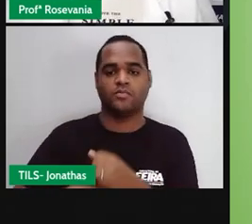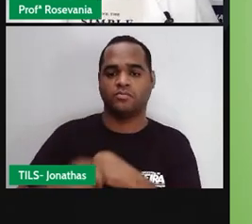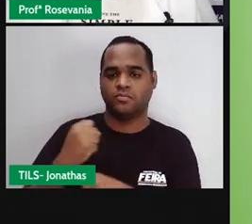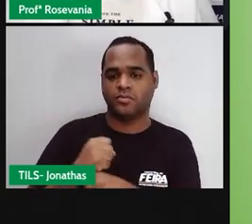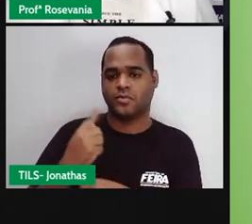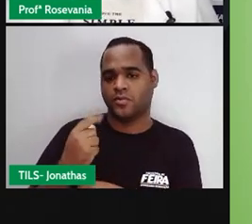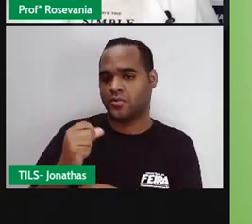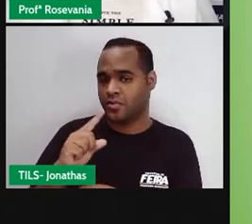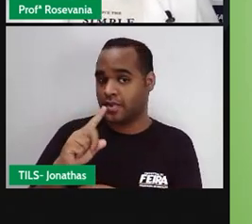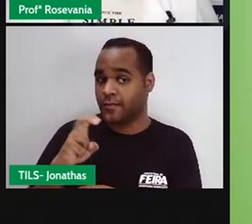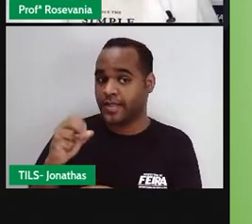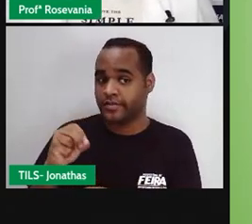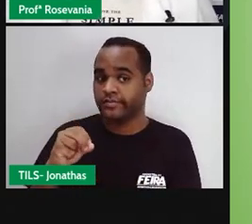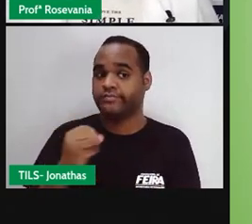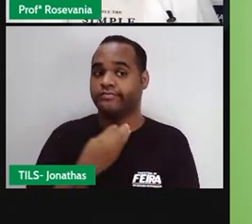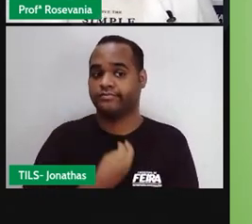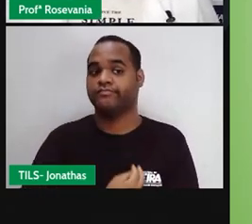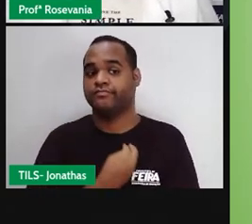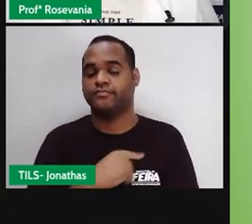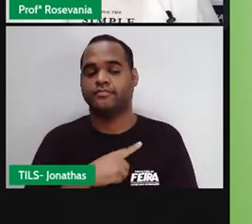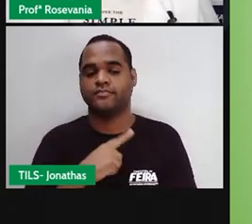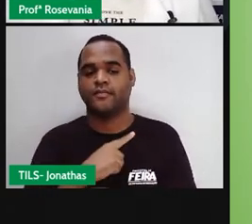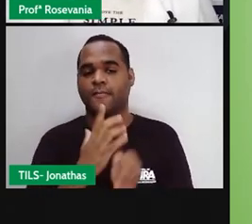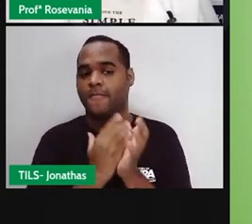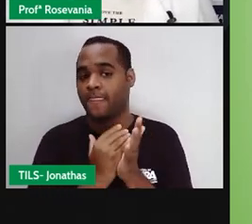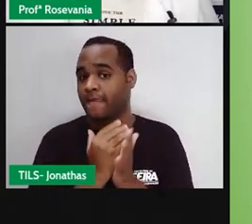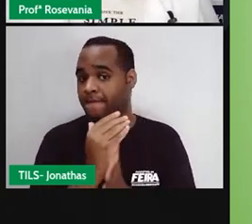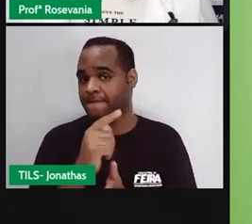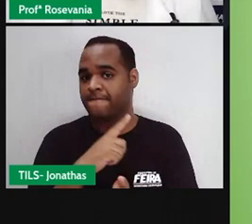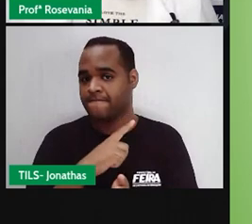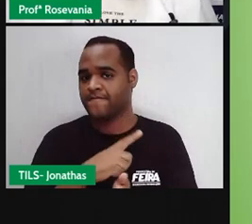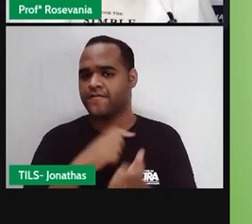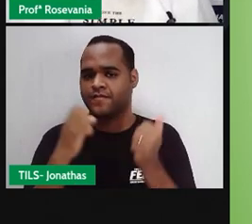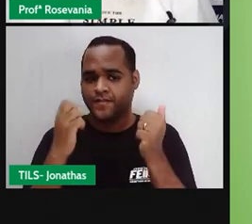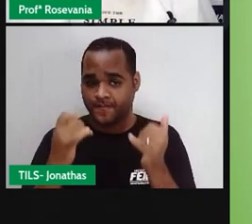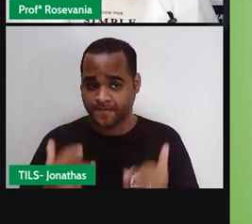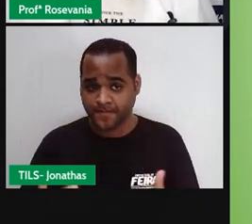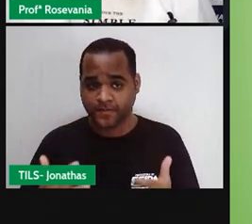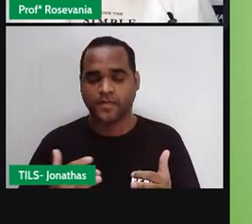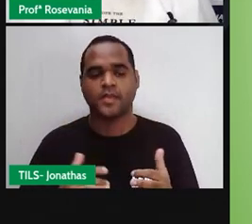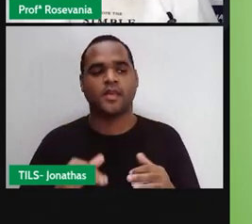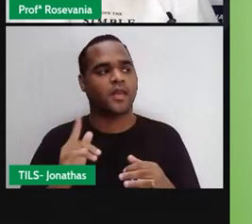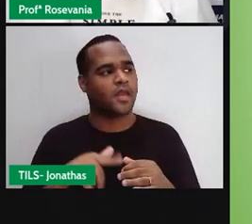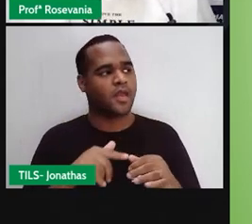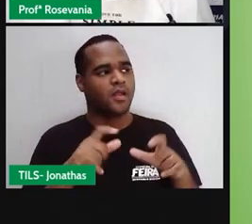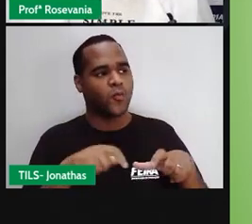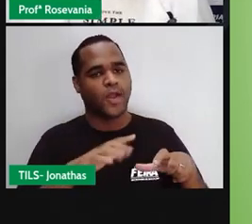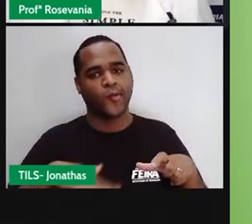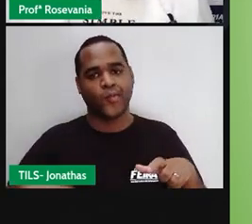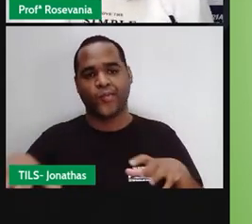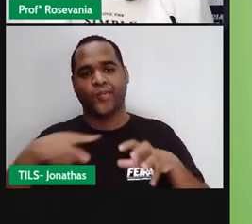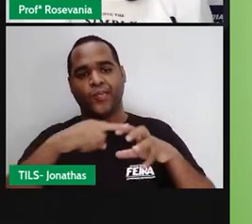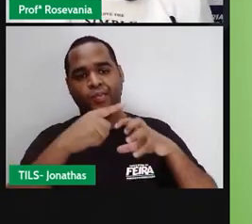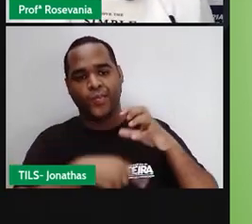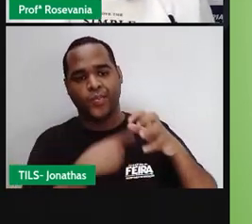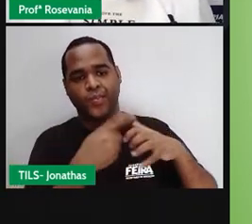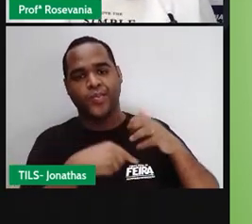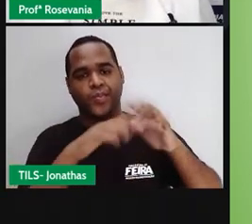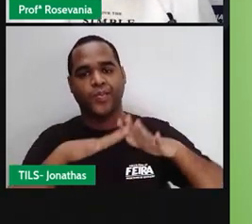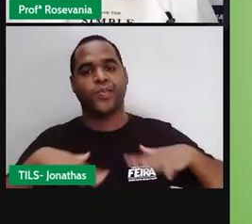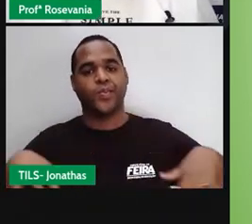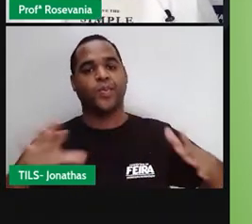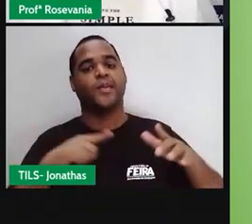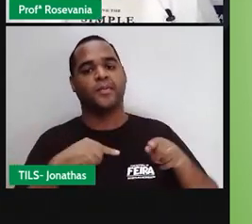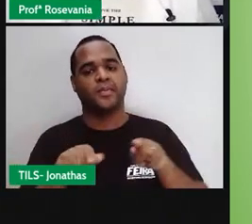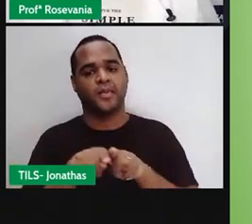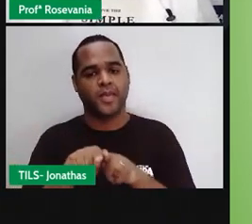após 1950. A atividade industrial se expandiu para diversos lugares do globo, inclusive, né, veio para aqui